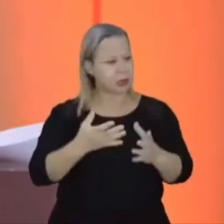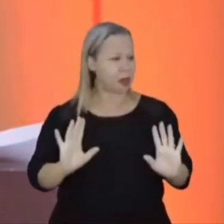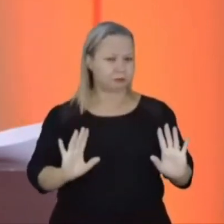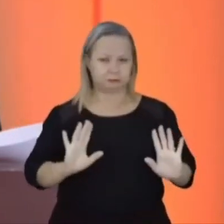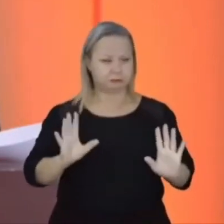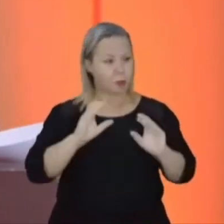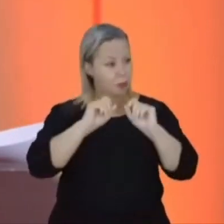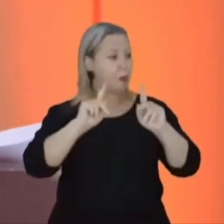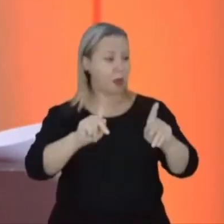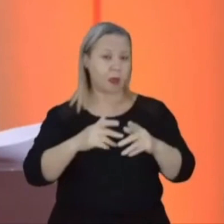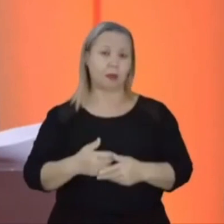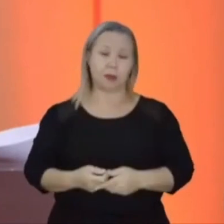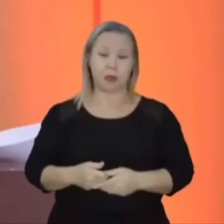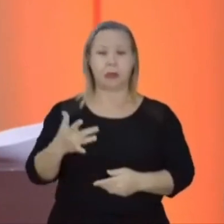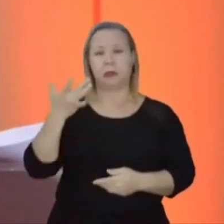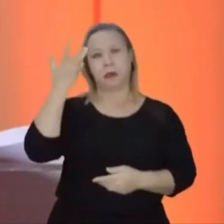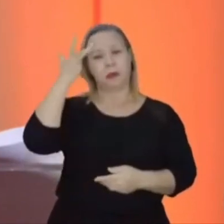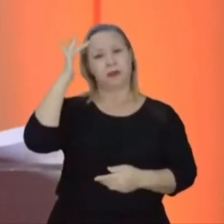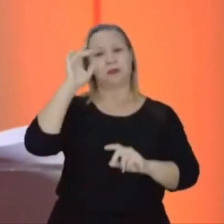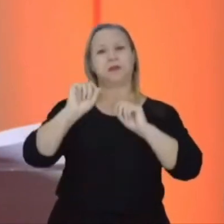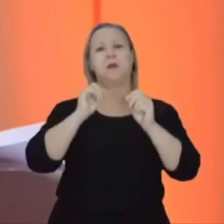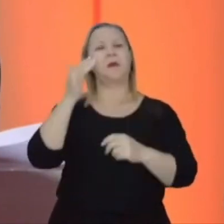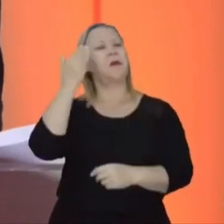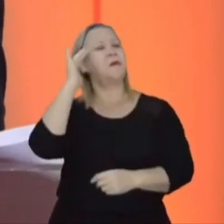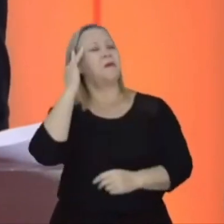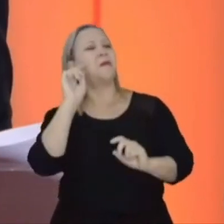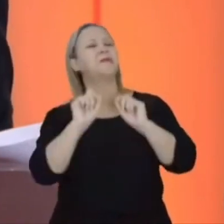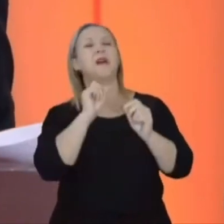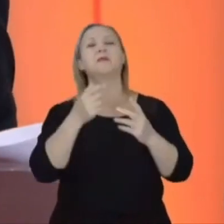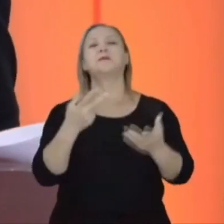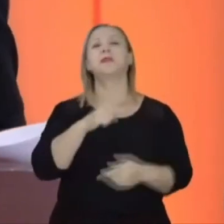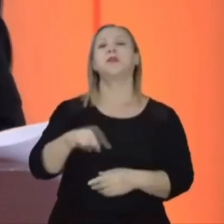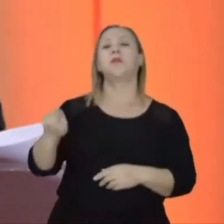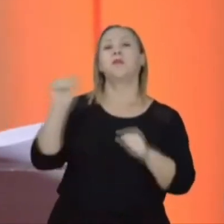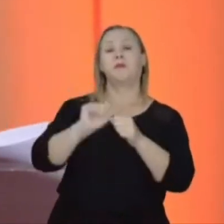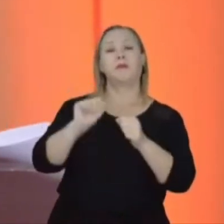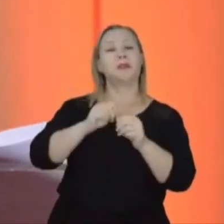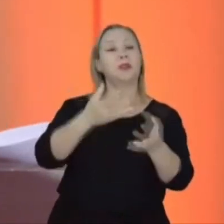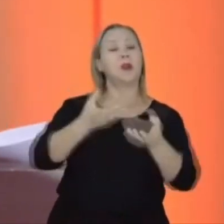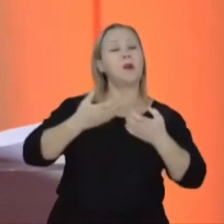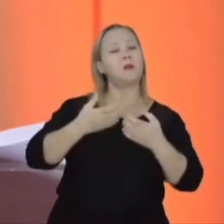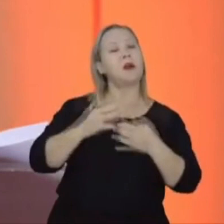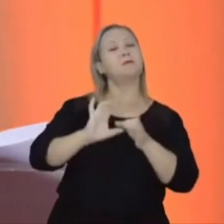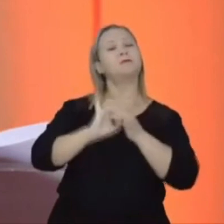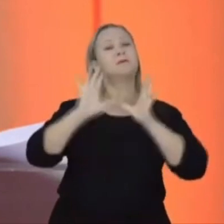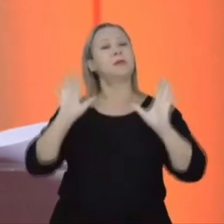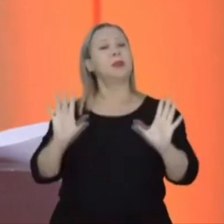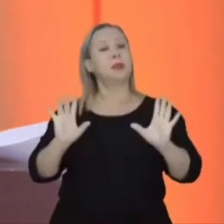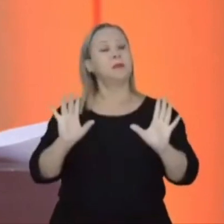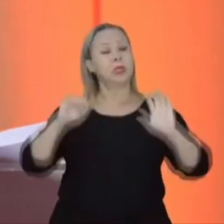que não entendo que vou fazer. O que eu quero é abrir espaço para o seguinte: é preciso fazer uma